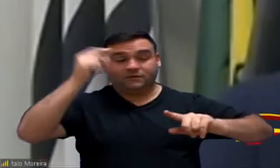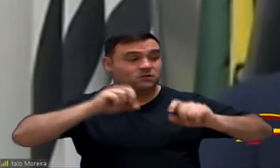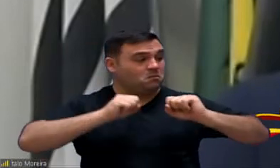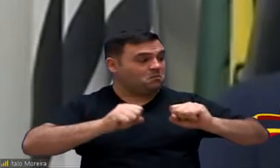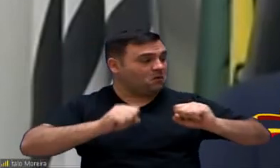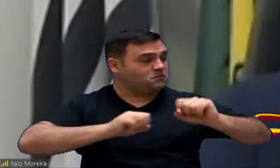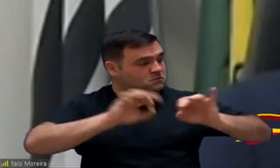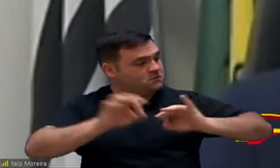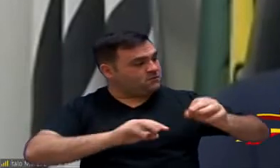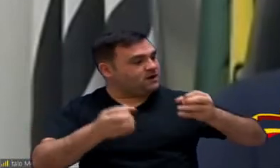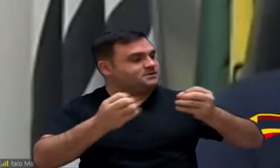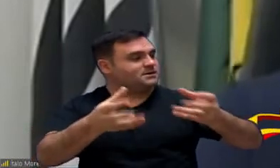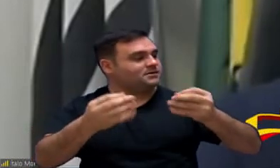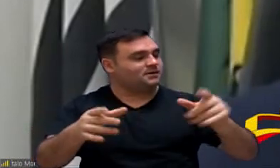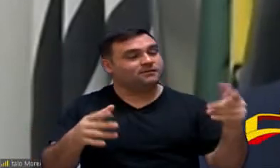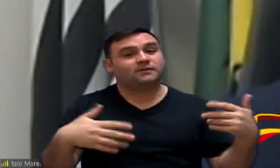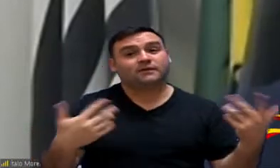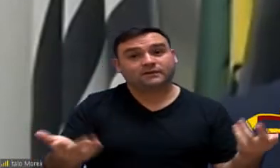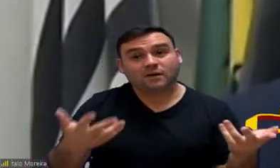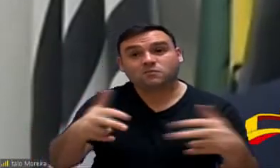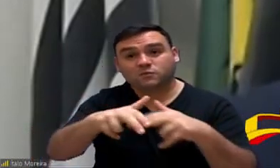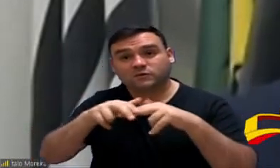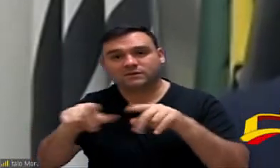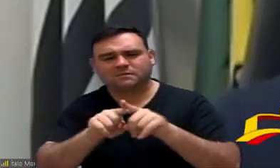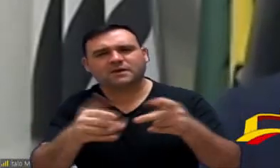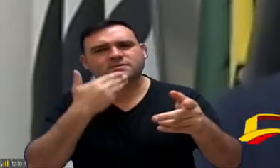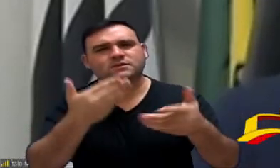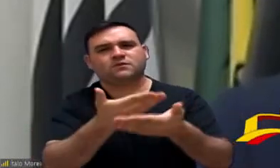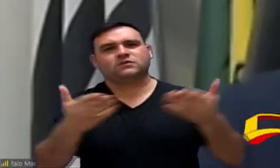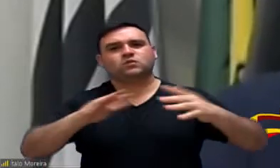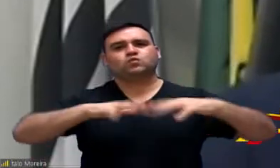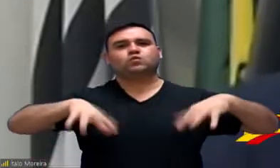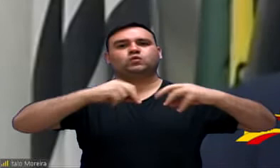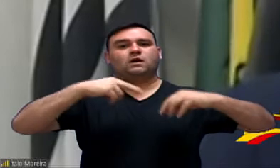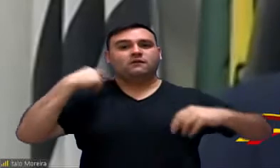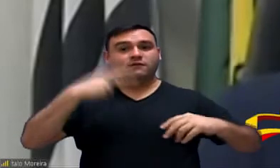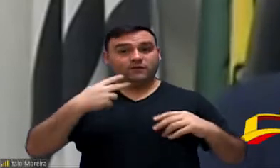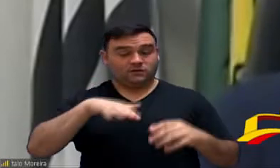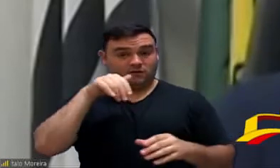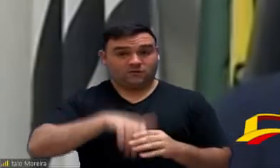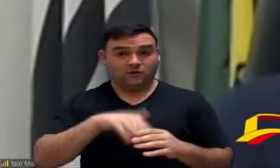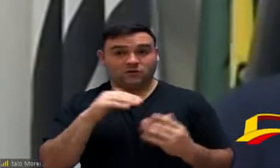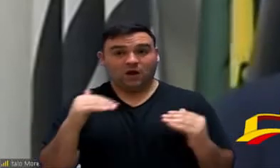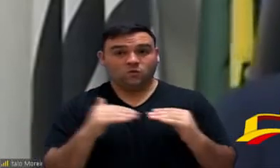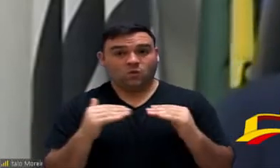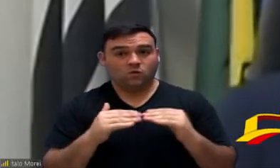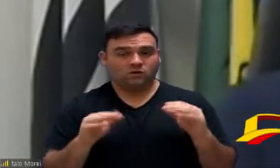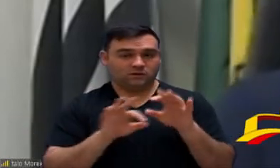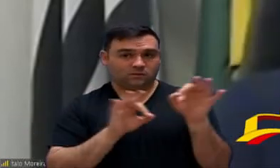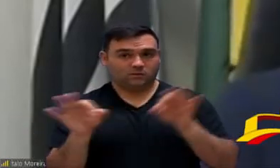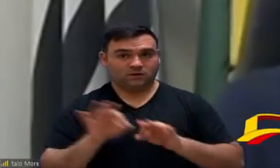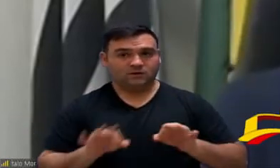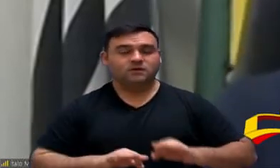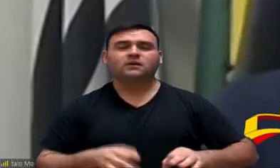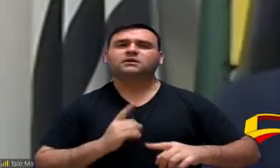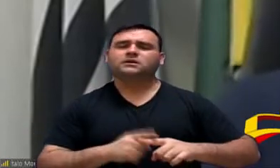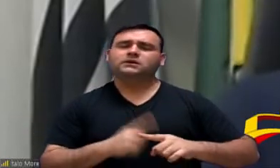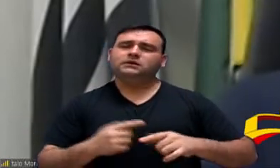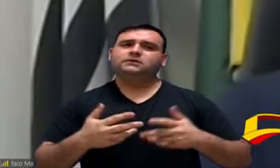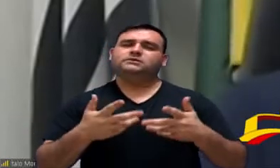poderá prever. Por isso, eu gostaria de pedir aos vereadores que votassem favoravelmente ao nosso projeto, que vem